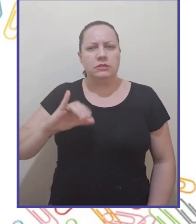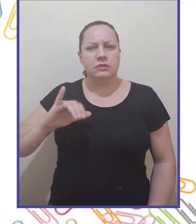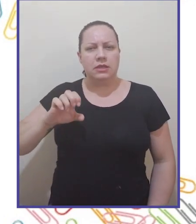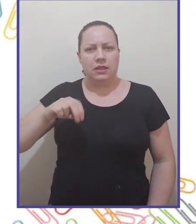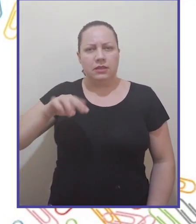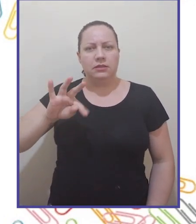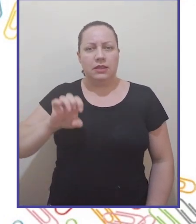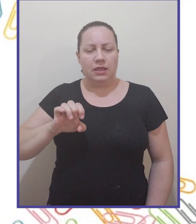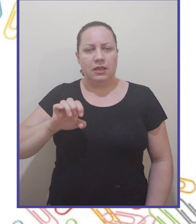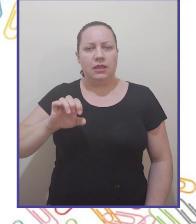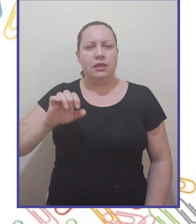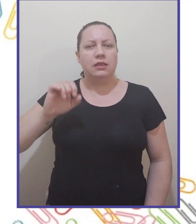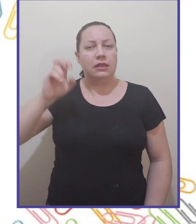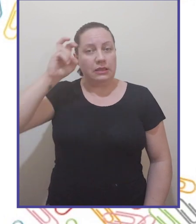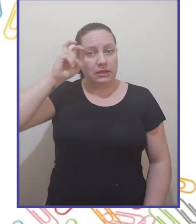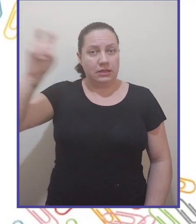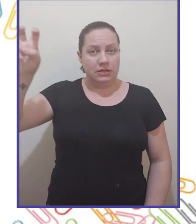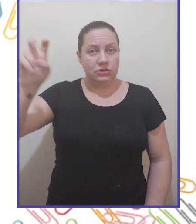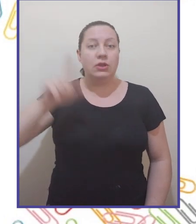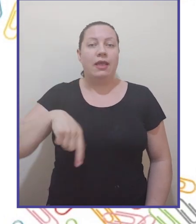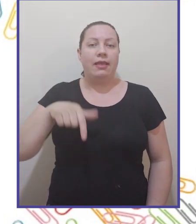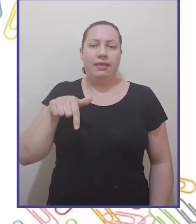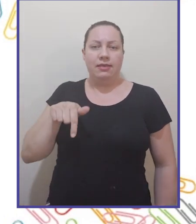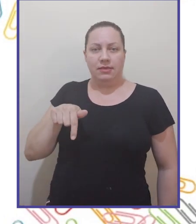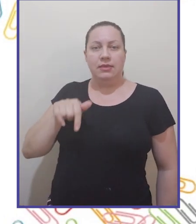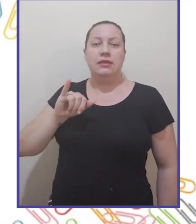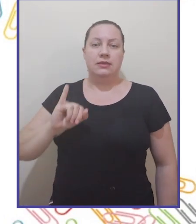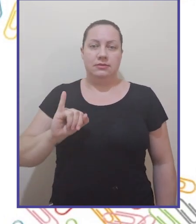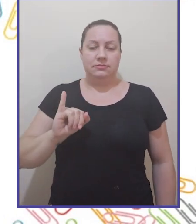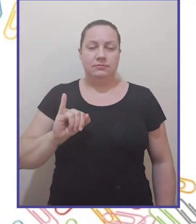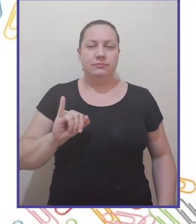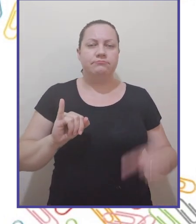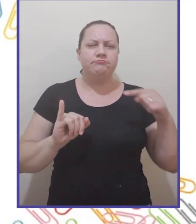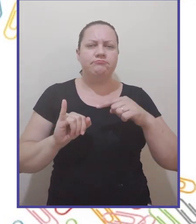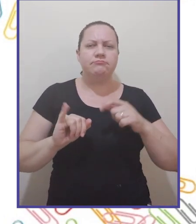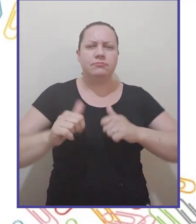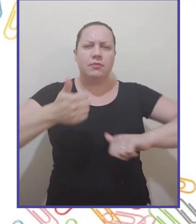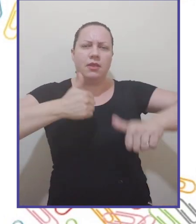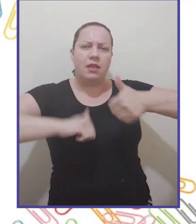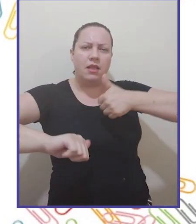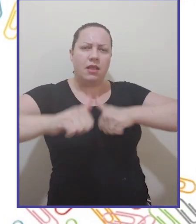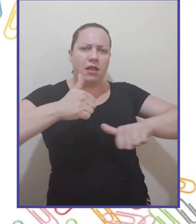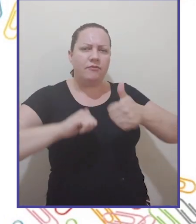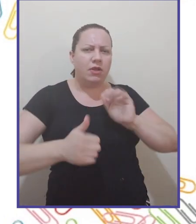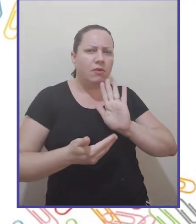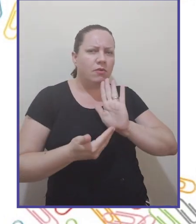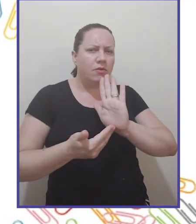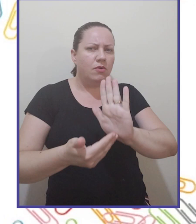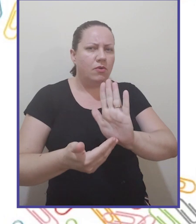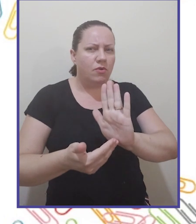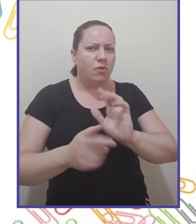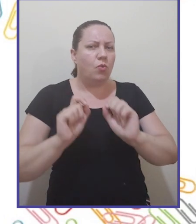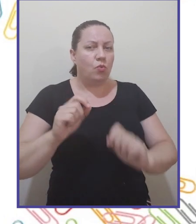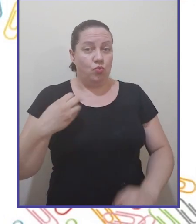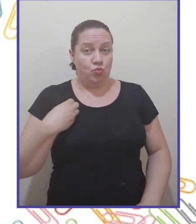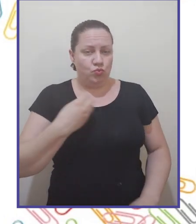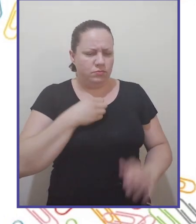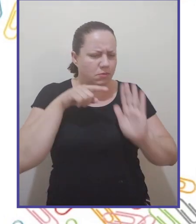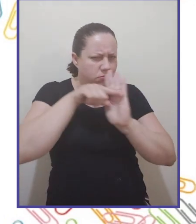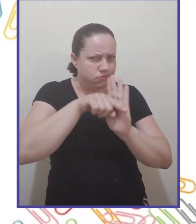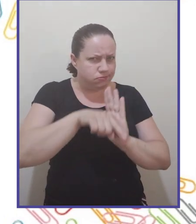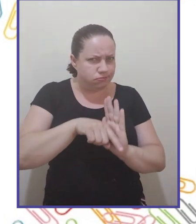como QI. Ele é realizado por meio de uma avaliação que expressa, por meio de um número,